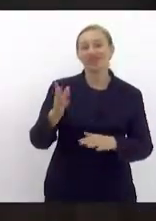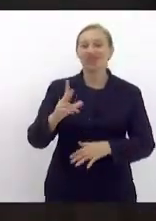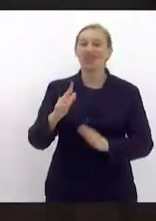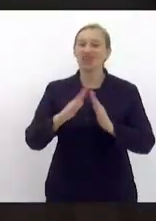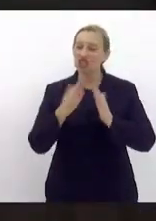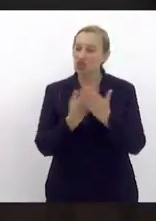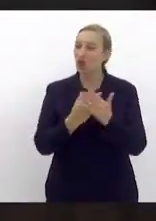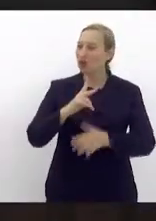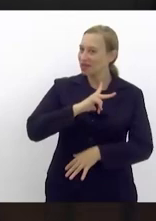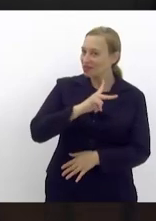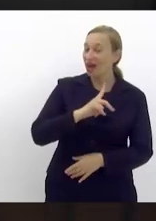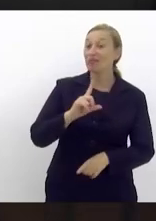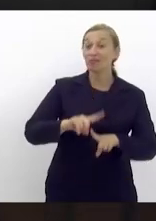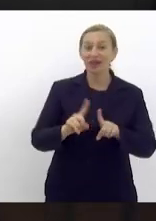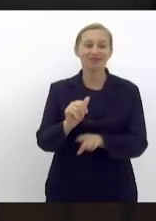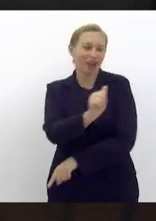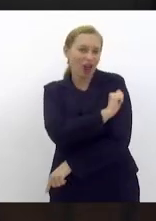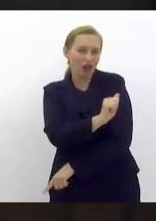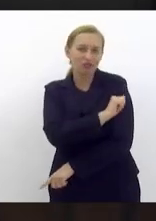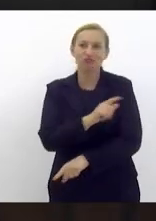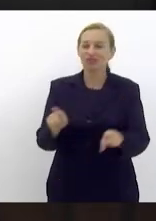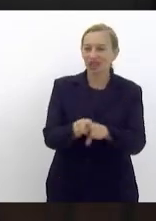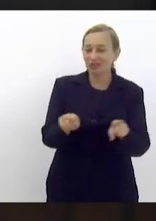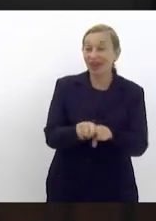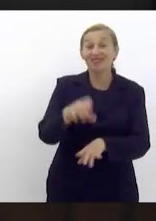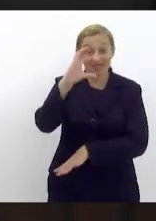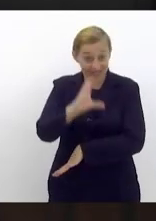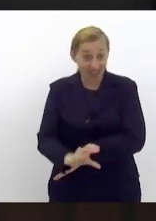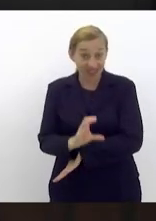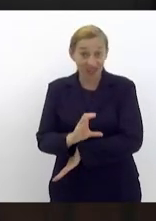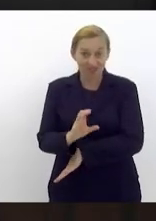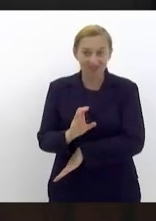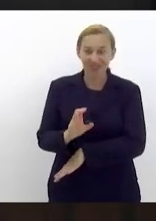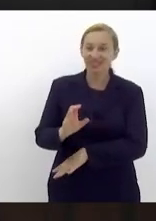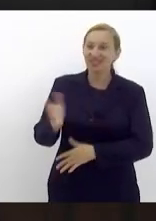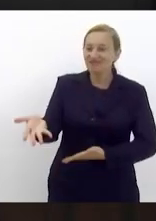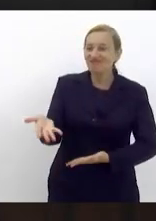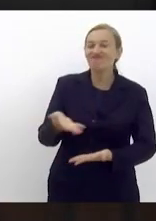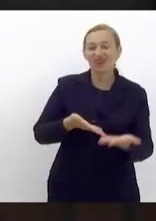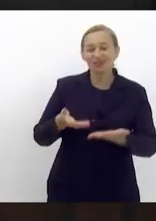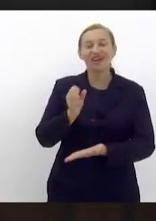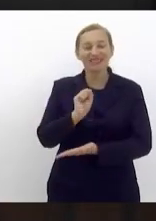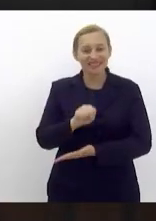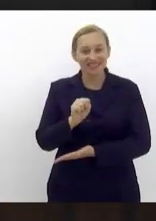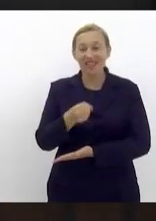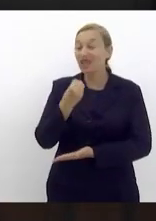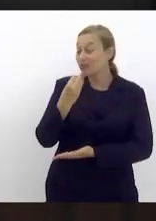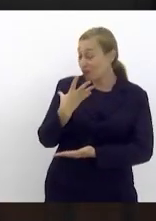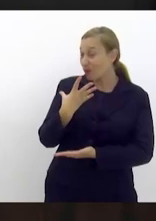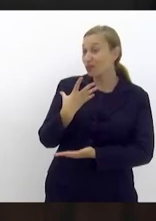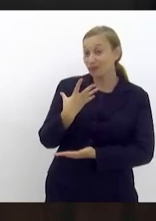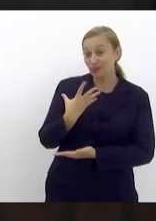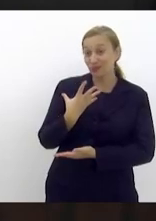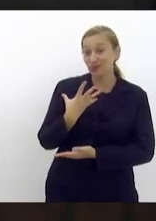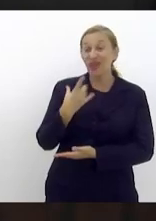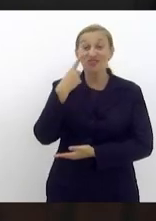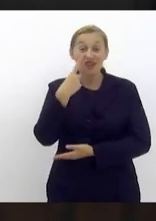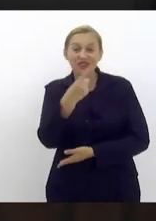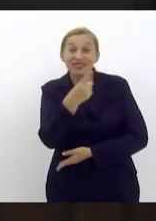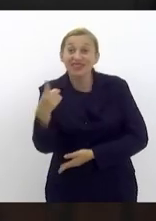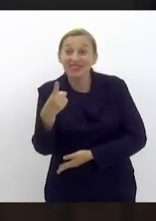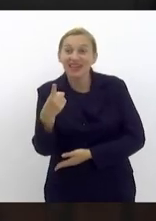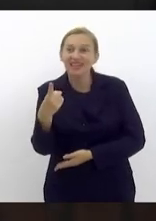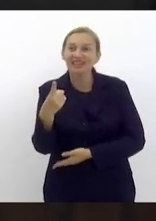privada, mas são alunos, são também cidadãos que têm que participar sim aqui, é sempre muito bom ver vocês